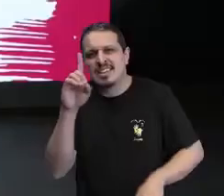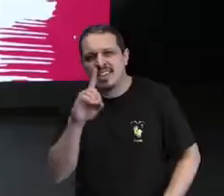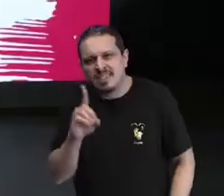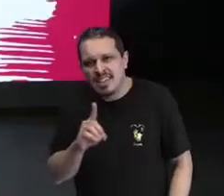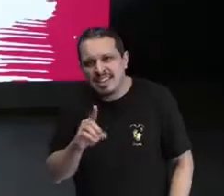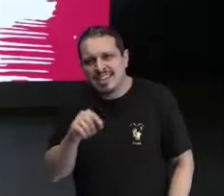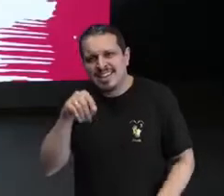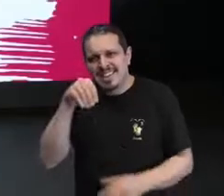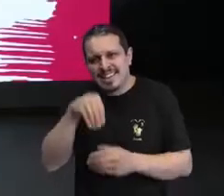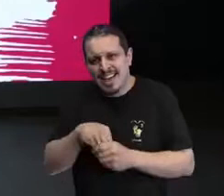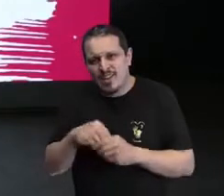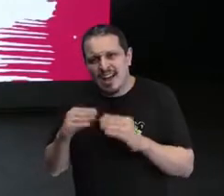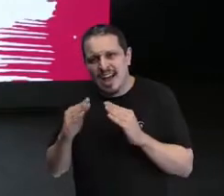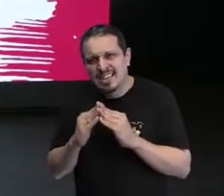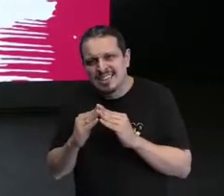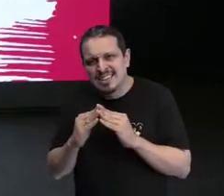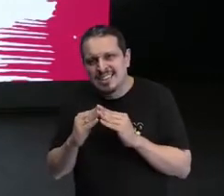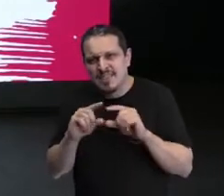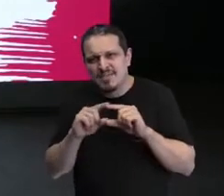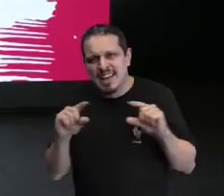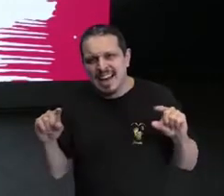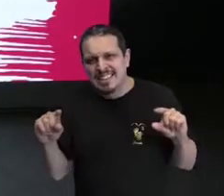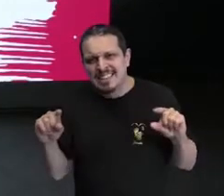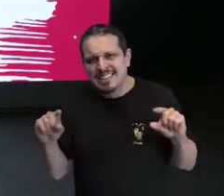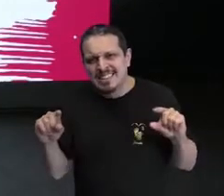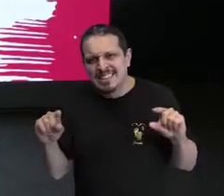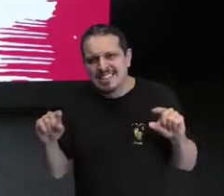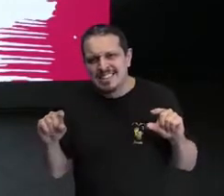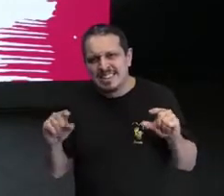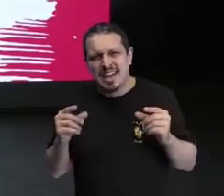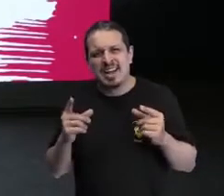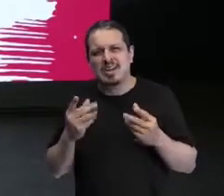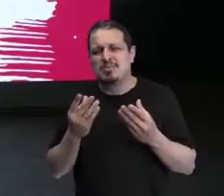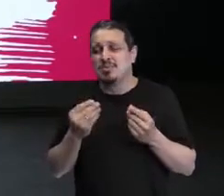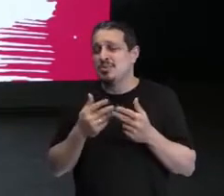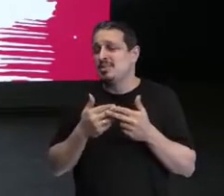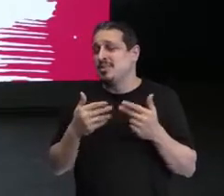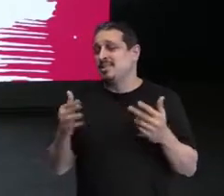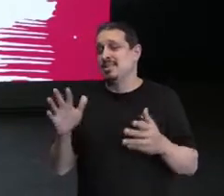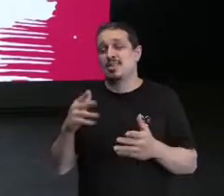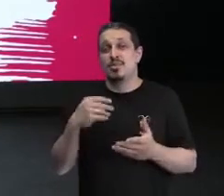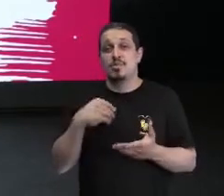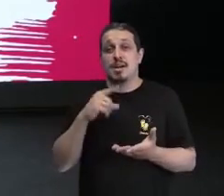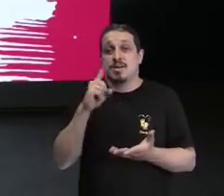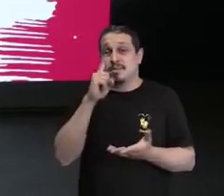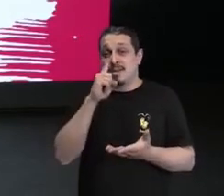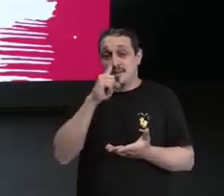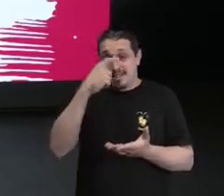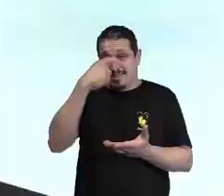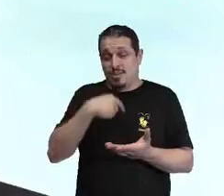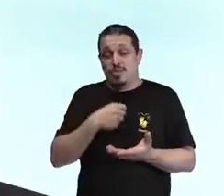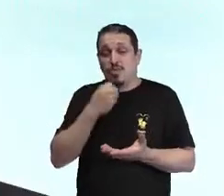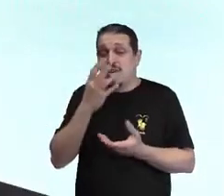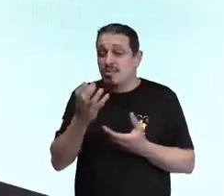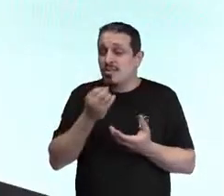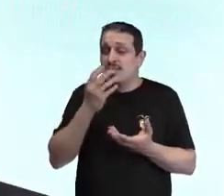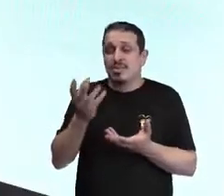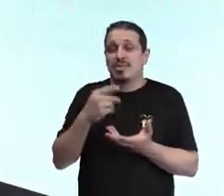vários casos. Tem aqueles casos das mães que contam para mim que os pais dos colegas do filho da escola